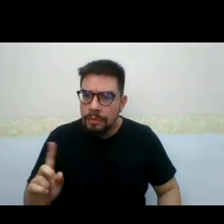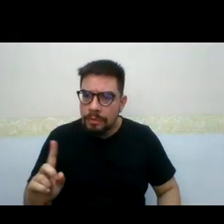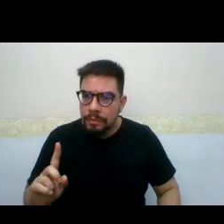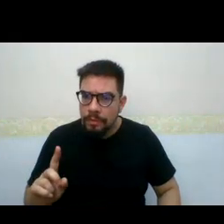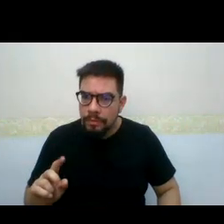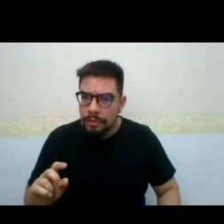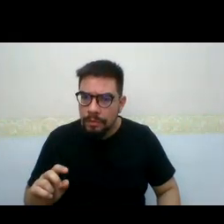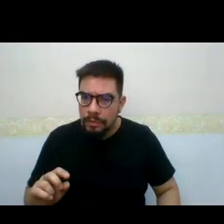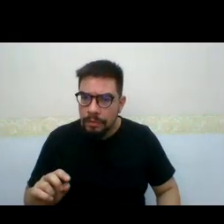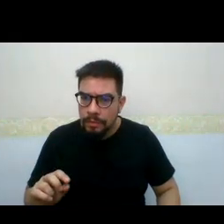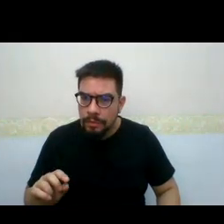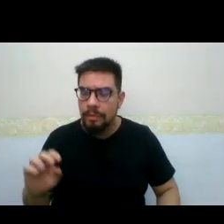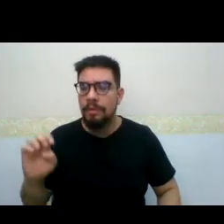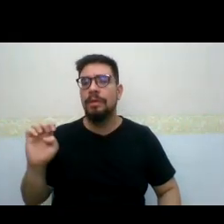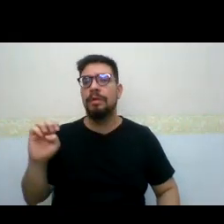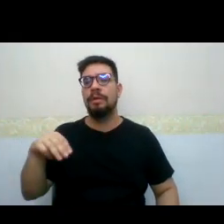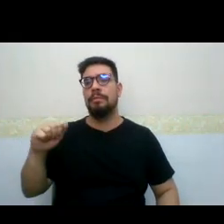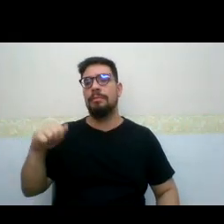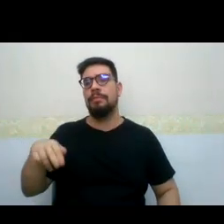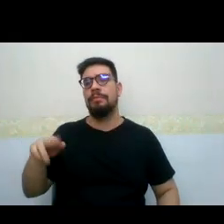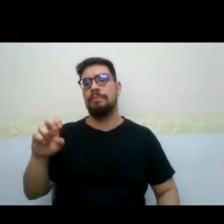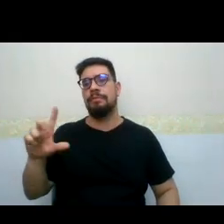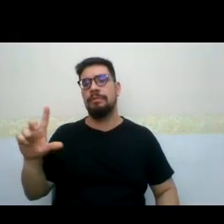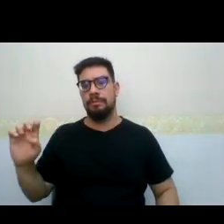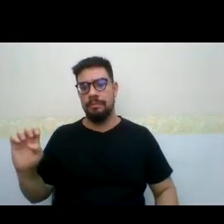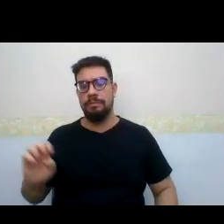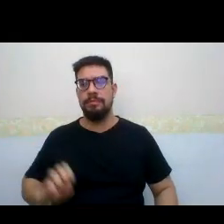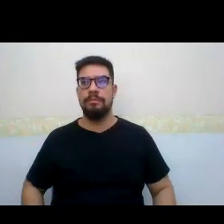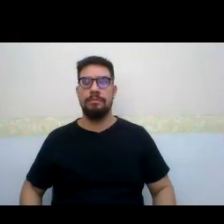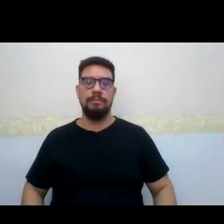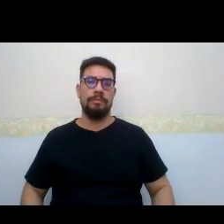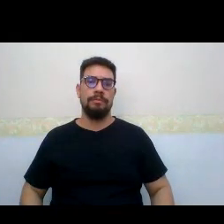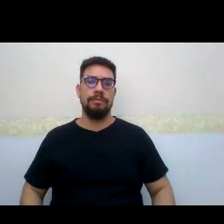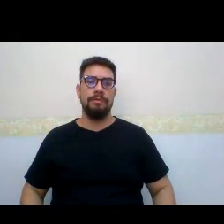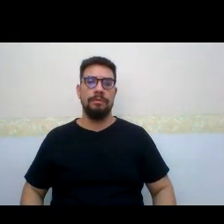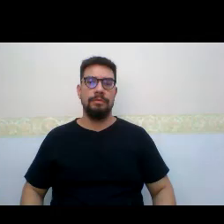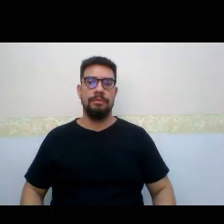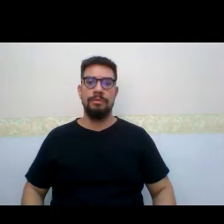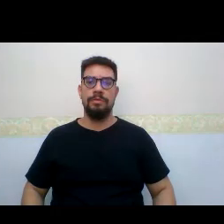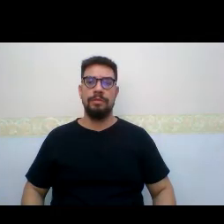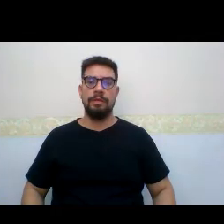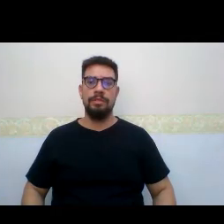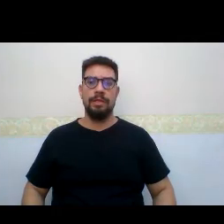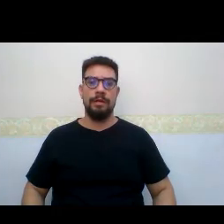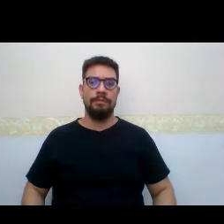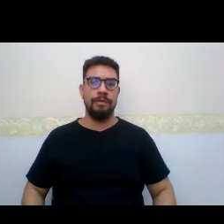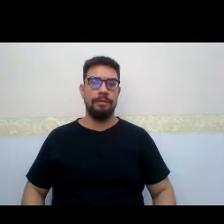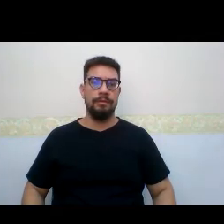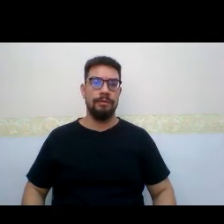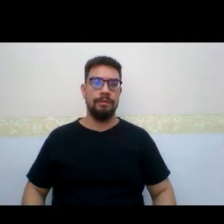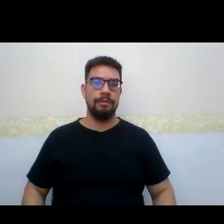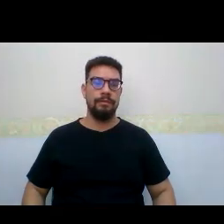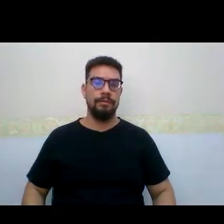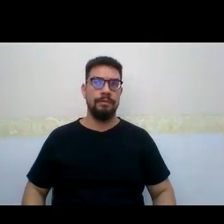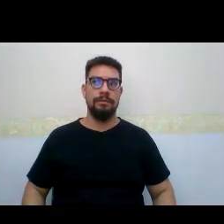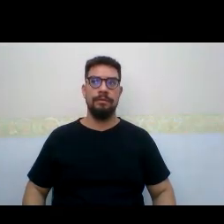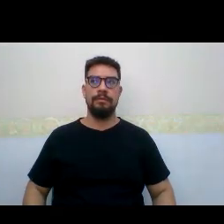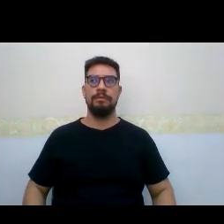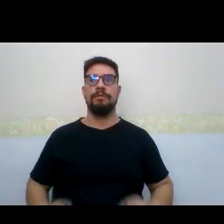Quem é que falou agora? É a Emanuele, professora. Emanuele? Bem, Emanuele. Tá. Bom, em nível superior, dentro